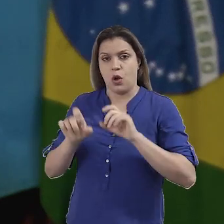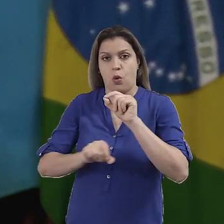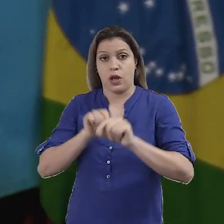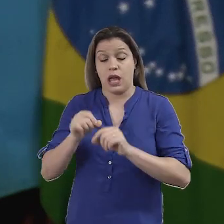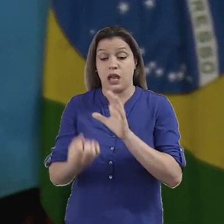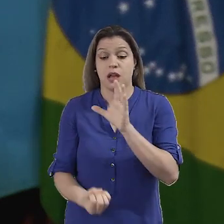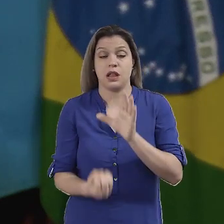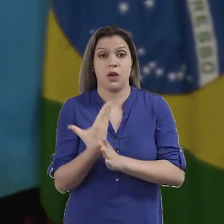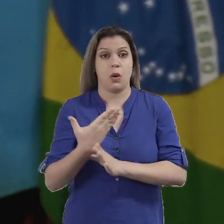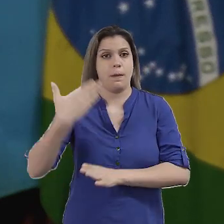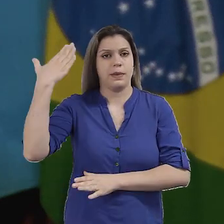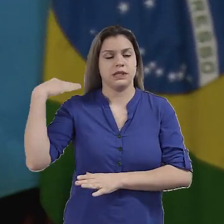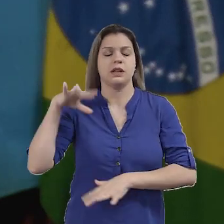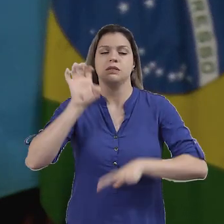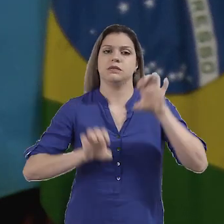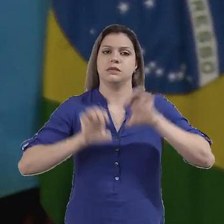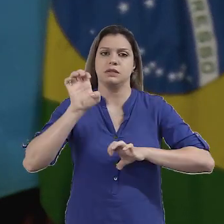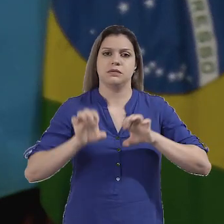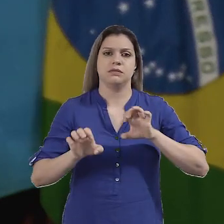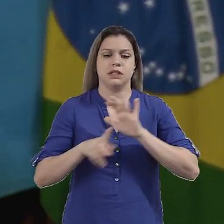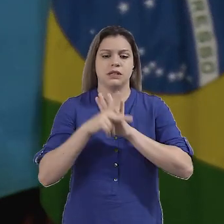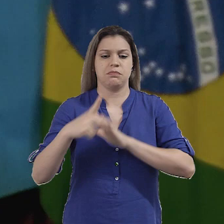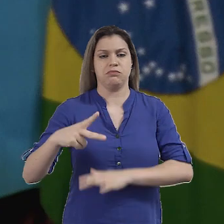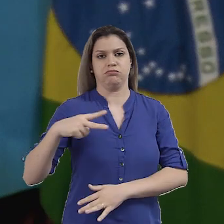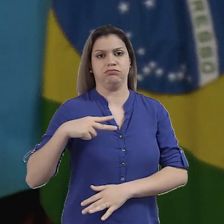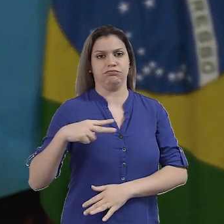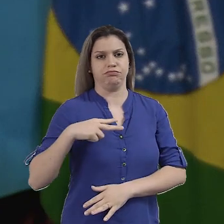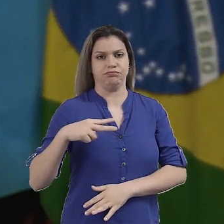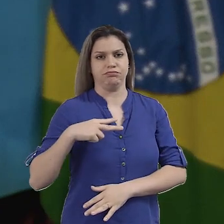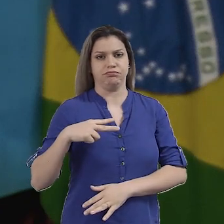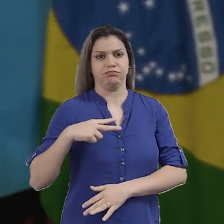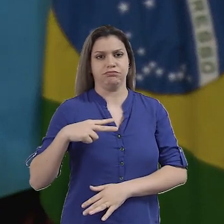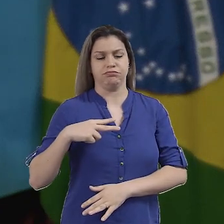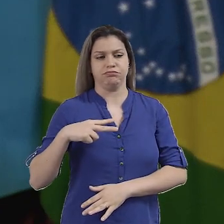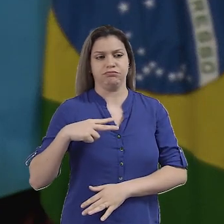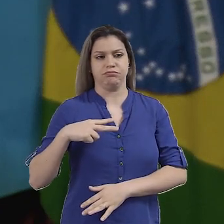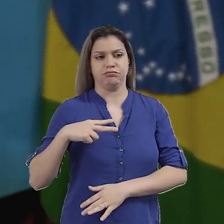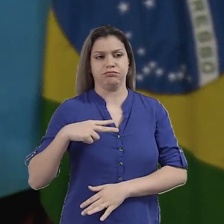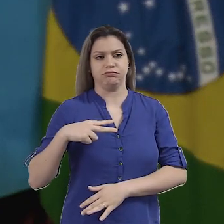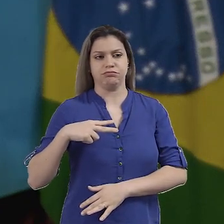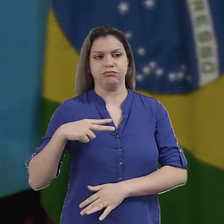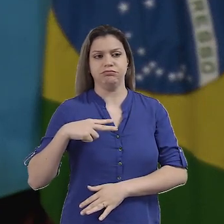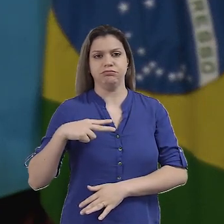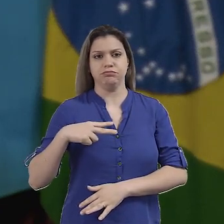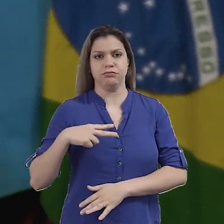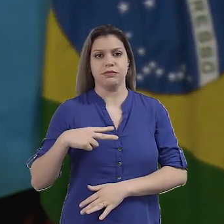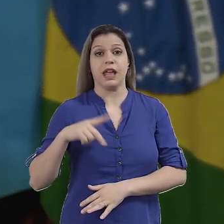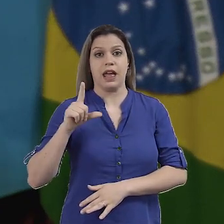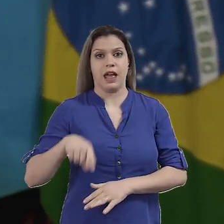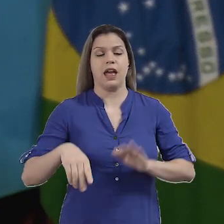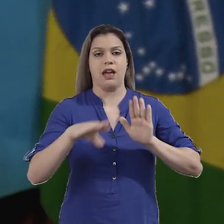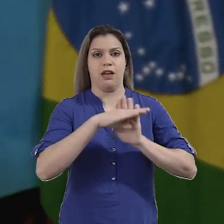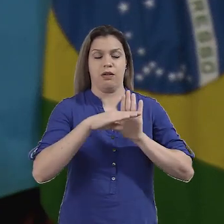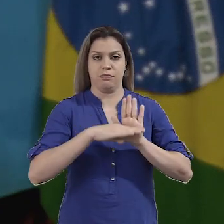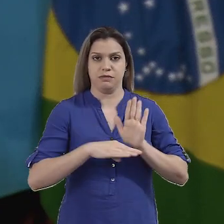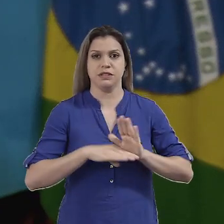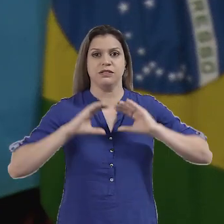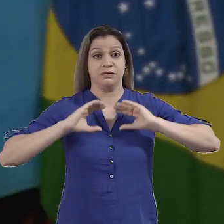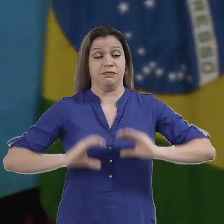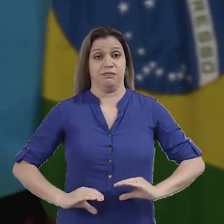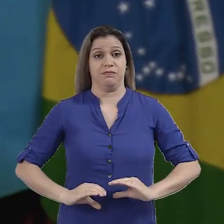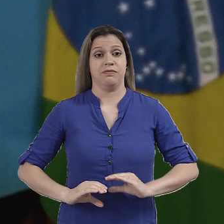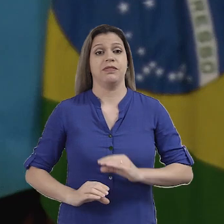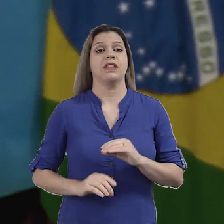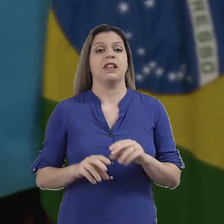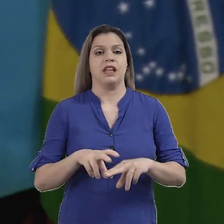foi criado originariamente para as empresas privadas, que nada mais é do que cumprir a regra. Então,